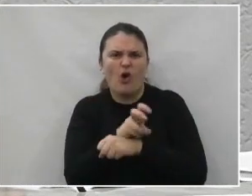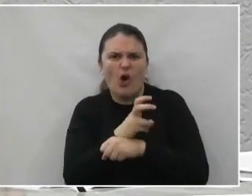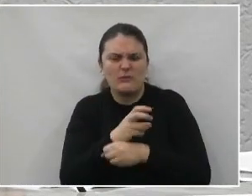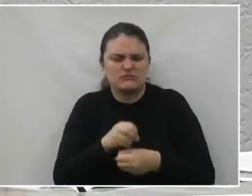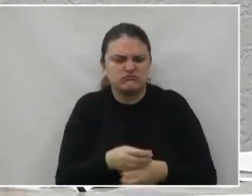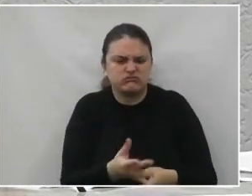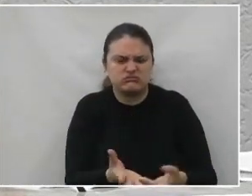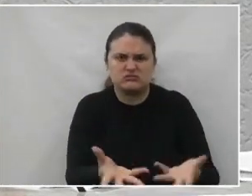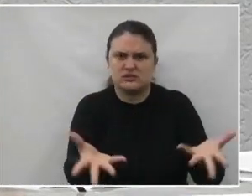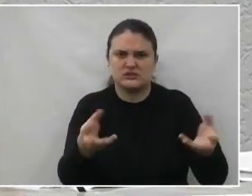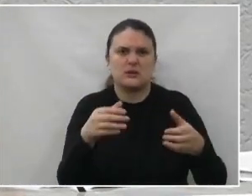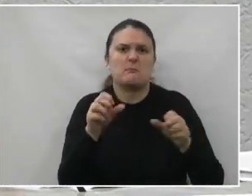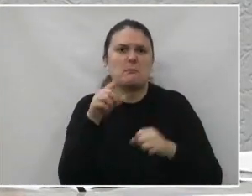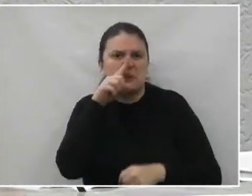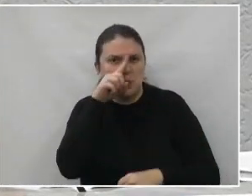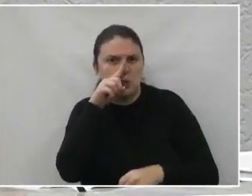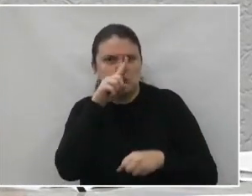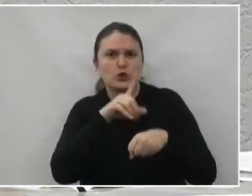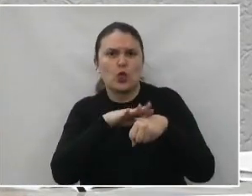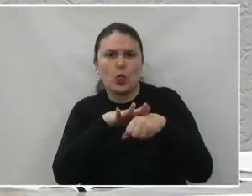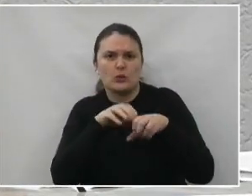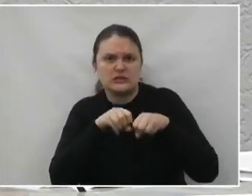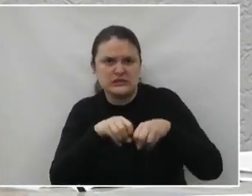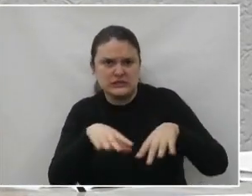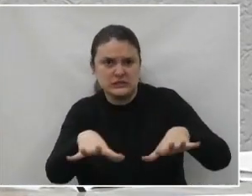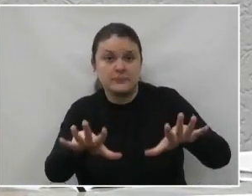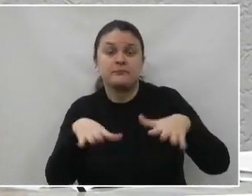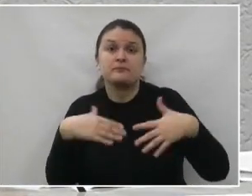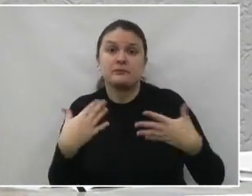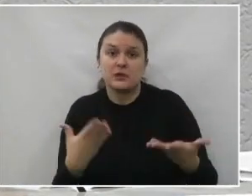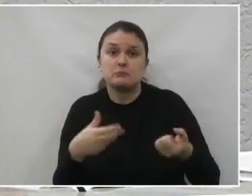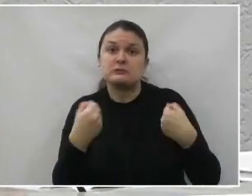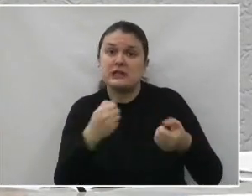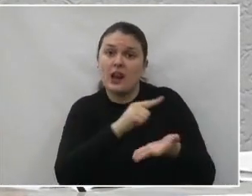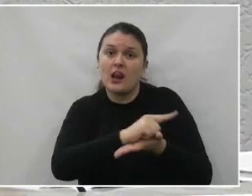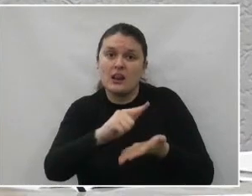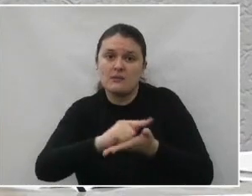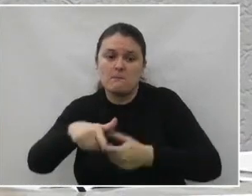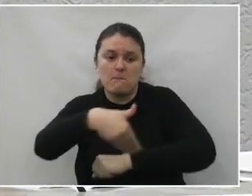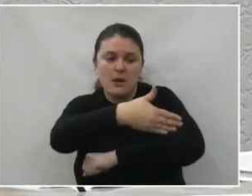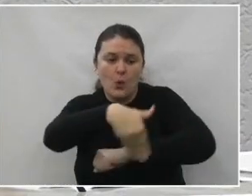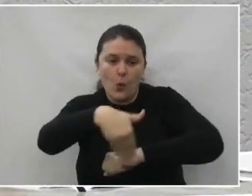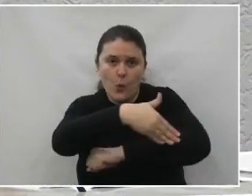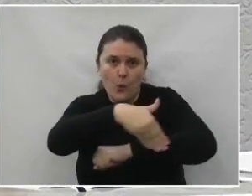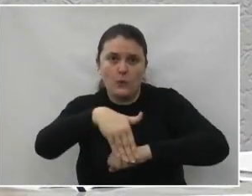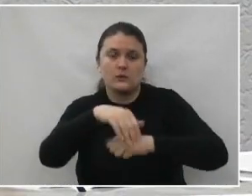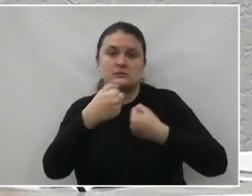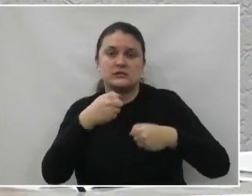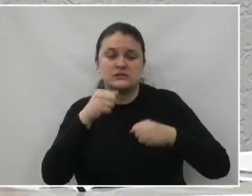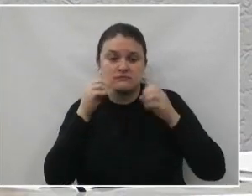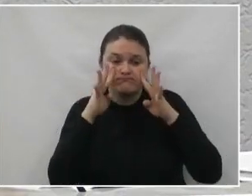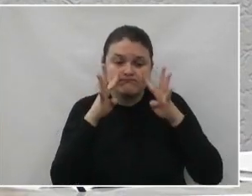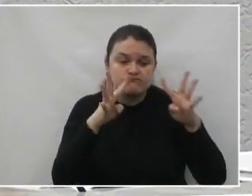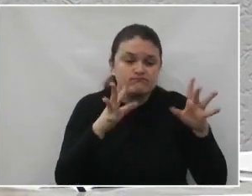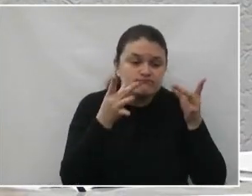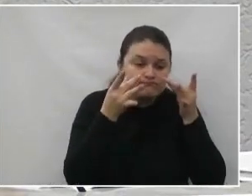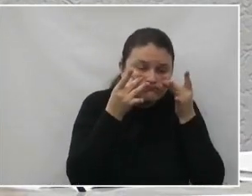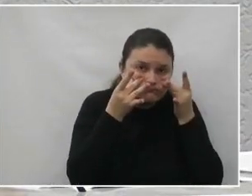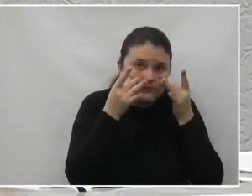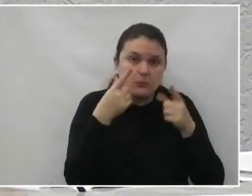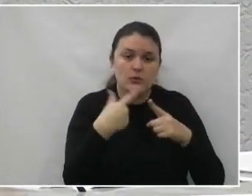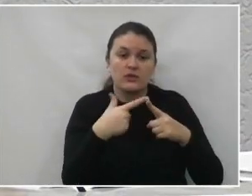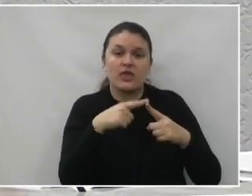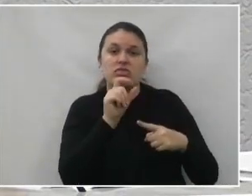peçonhentos, até mesmo de doenças. Portanto, a resolução deste problema atenderia aos interesses não apenas